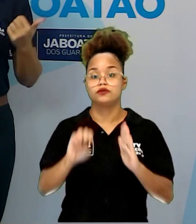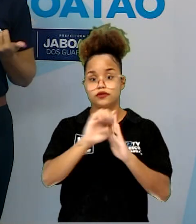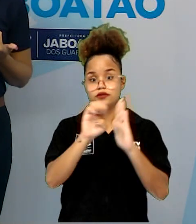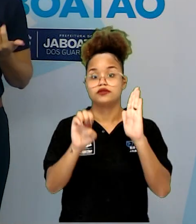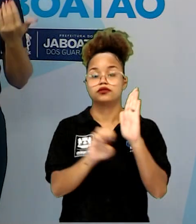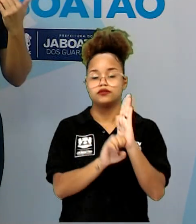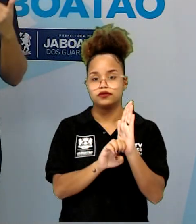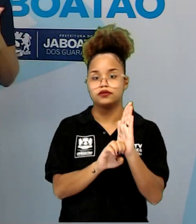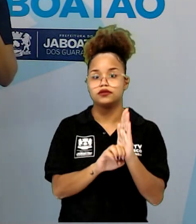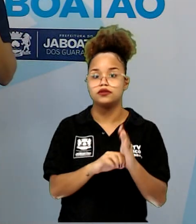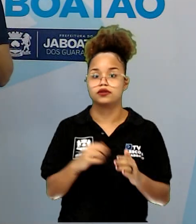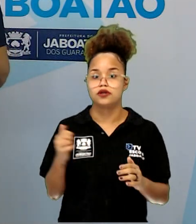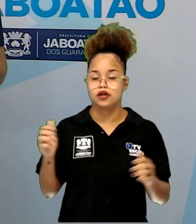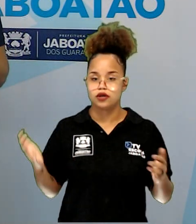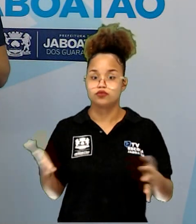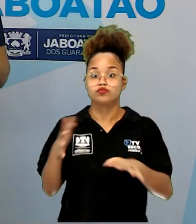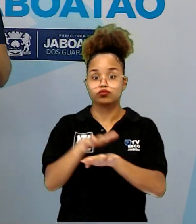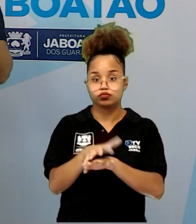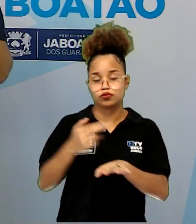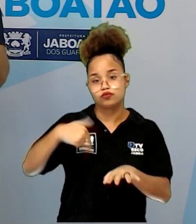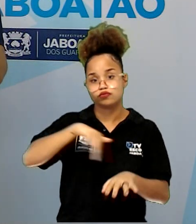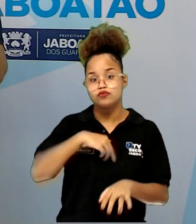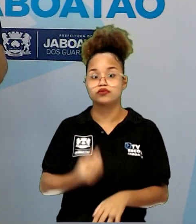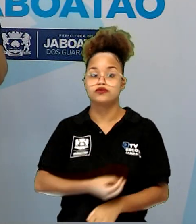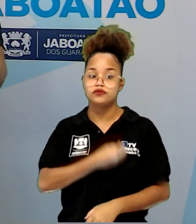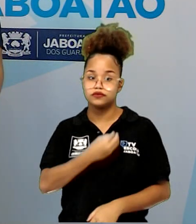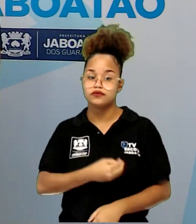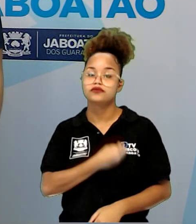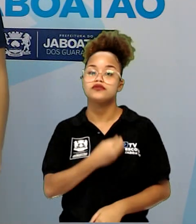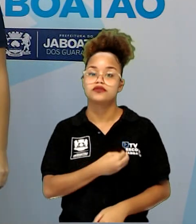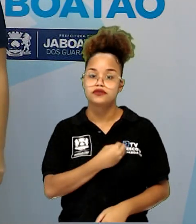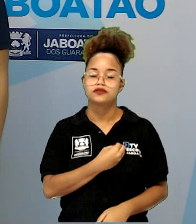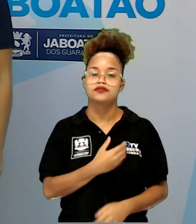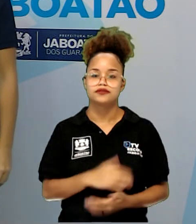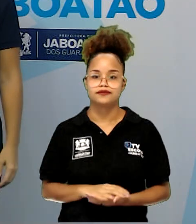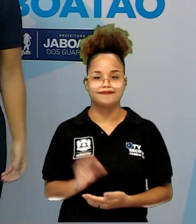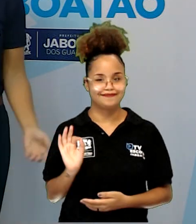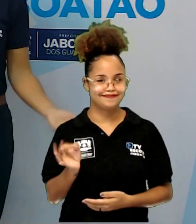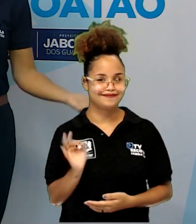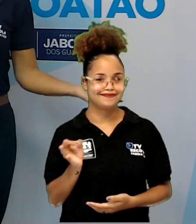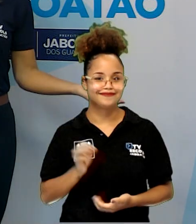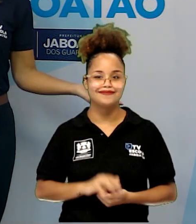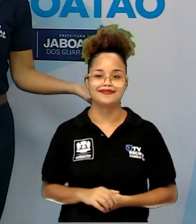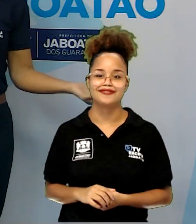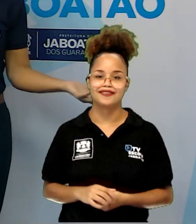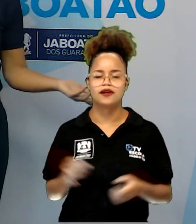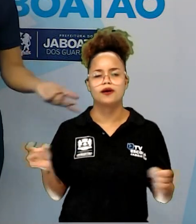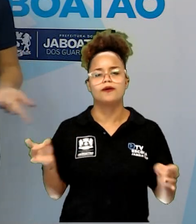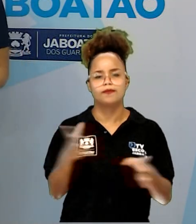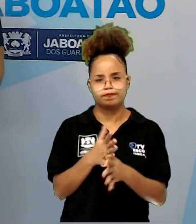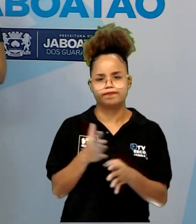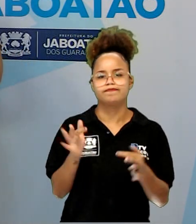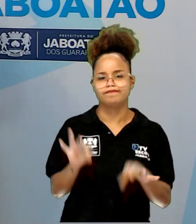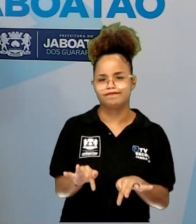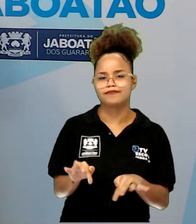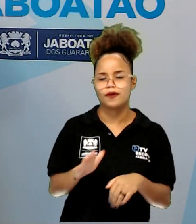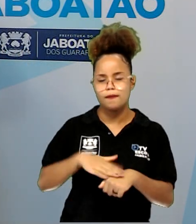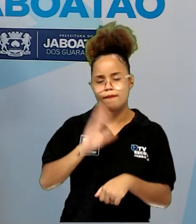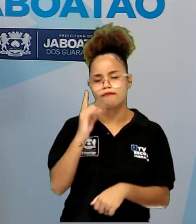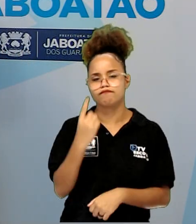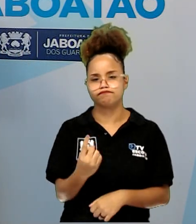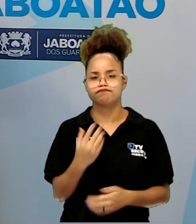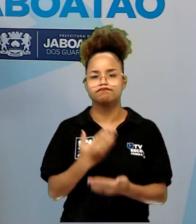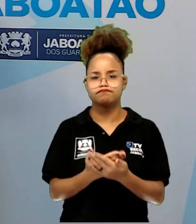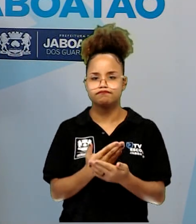é parte da nossa vivência cidadã. Combinado, pessoal? Chegamos ao fim a mais uma